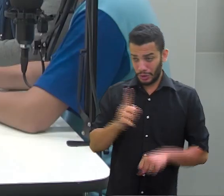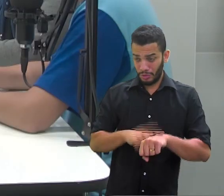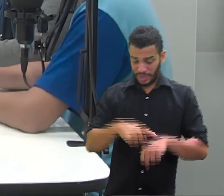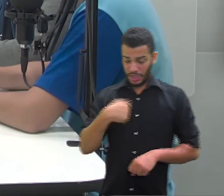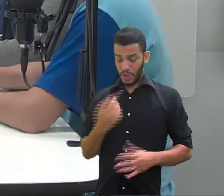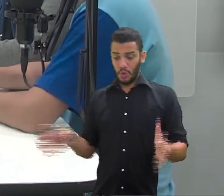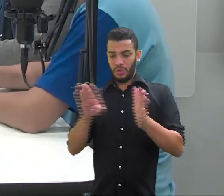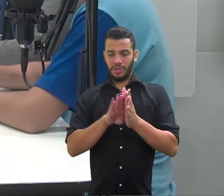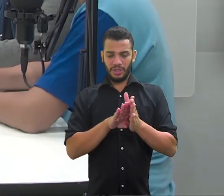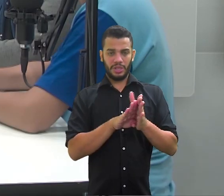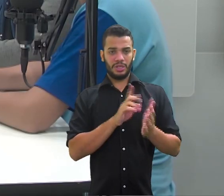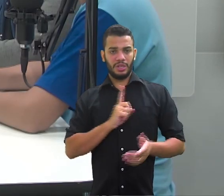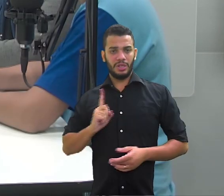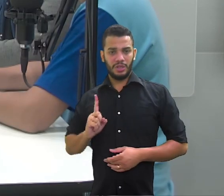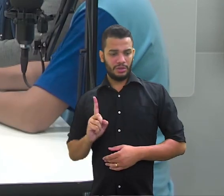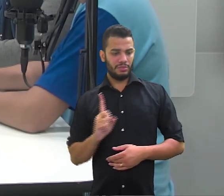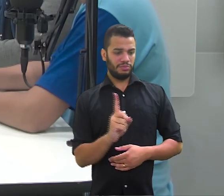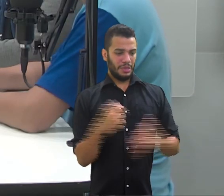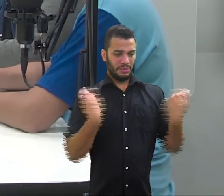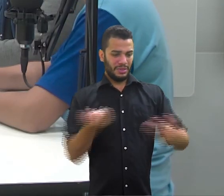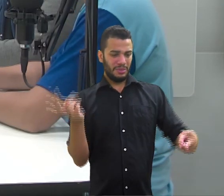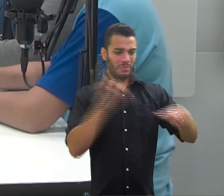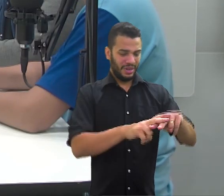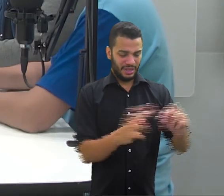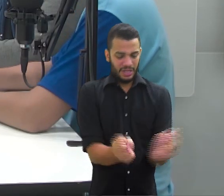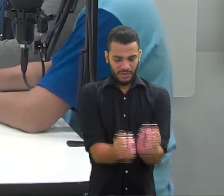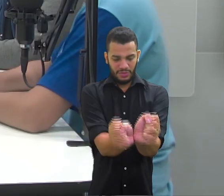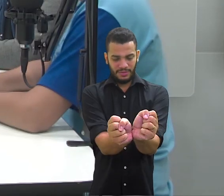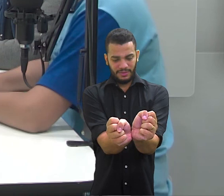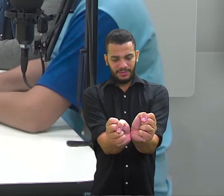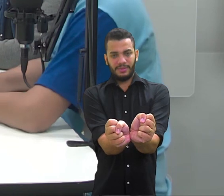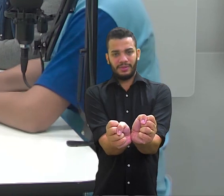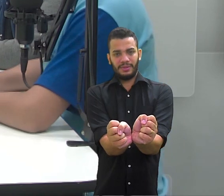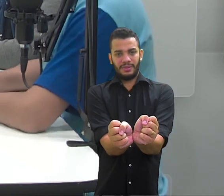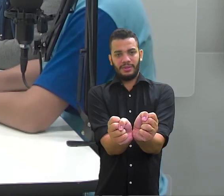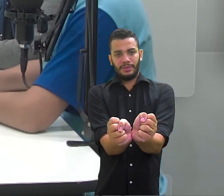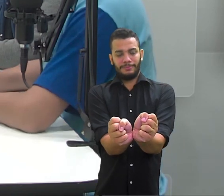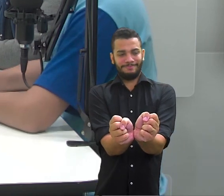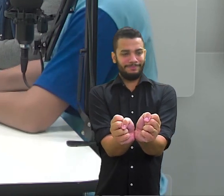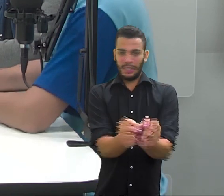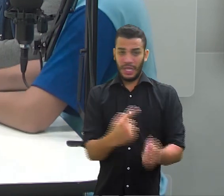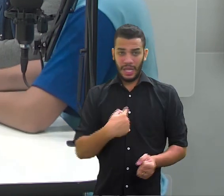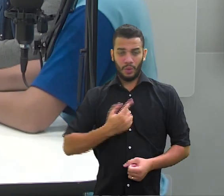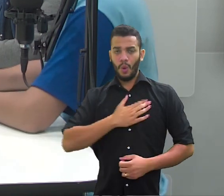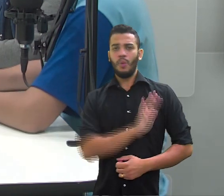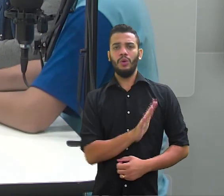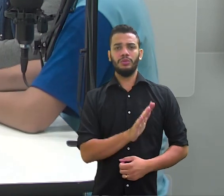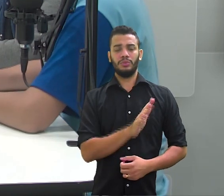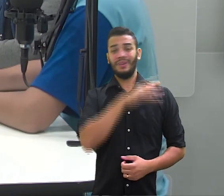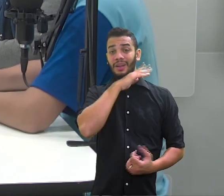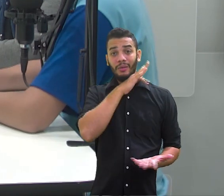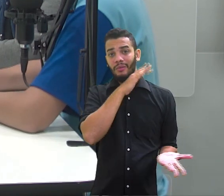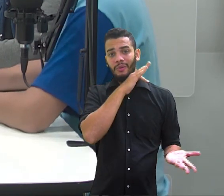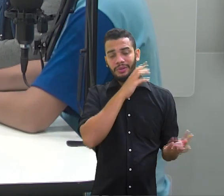falo que eu já levei alguns alunos conduzidos e nesse dia eu sinto como se o Estado fracassou. Poxa, eu cheguei